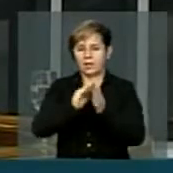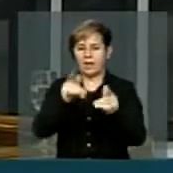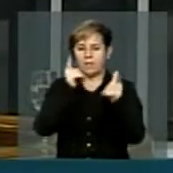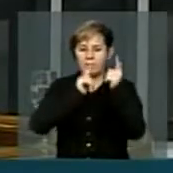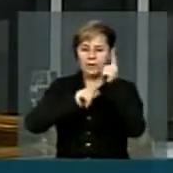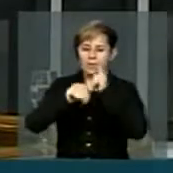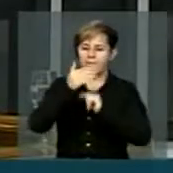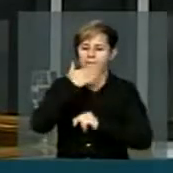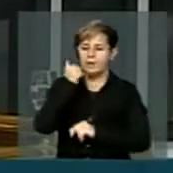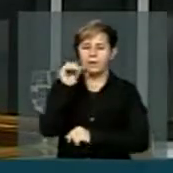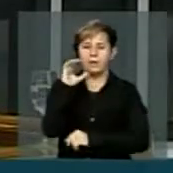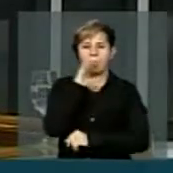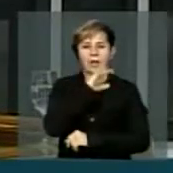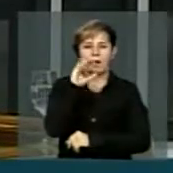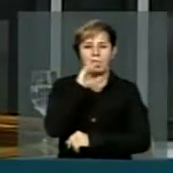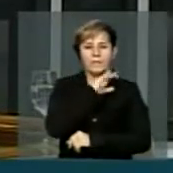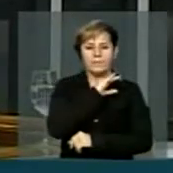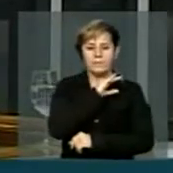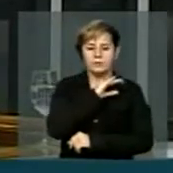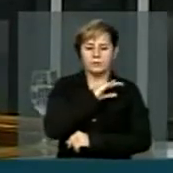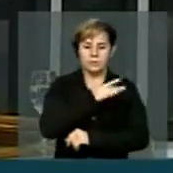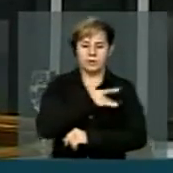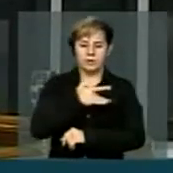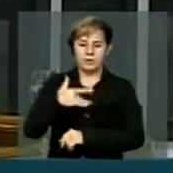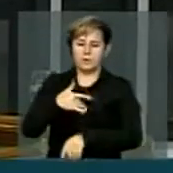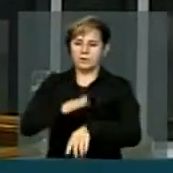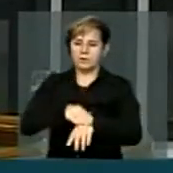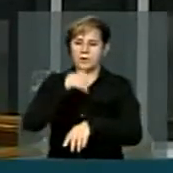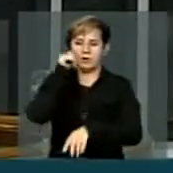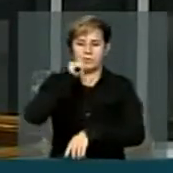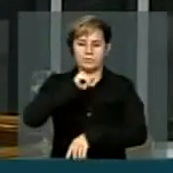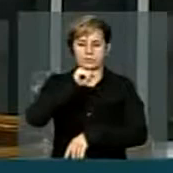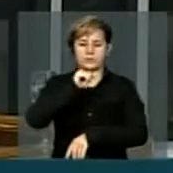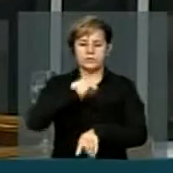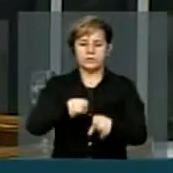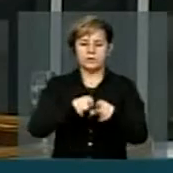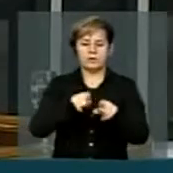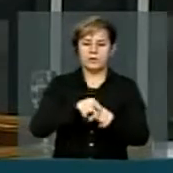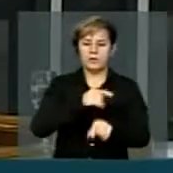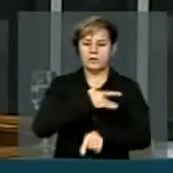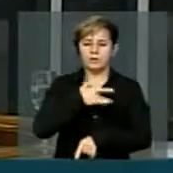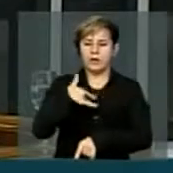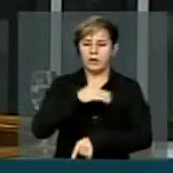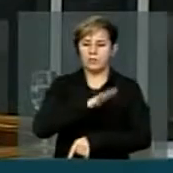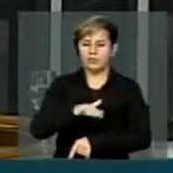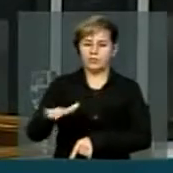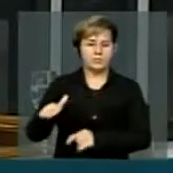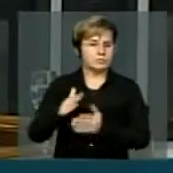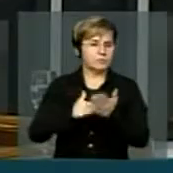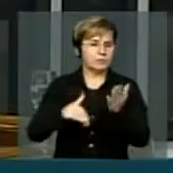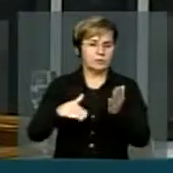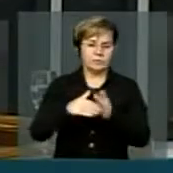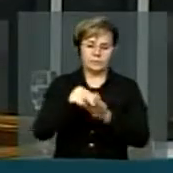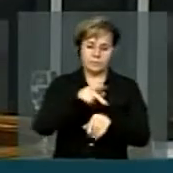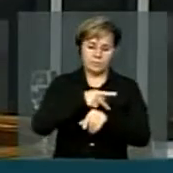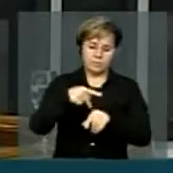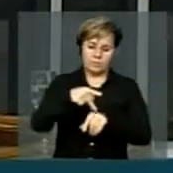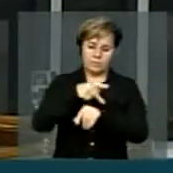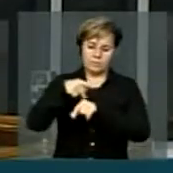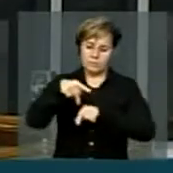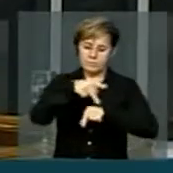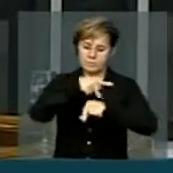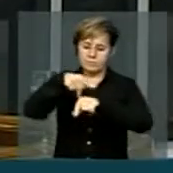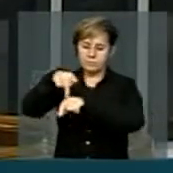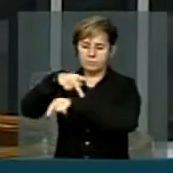melhorar o mais breve possível a saúde das mulheres e das crianças em todas as nações onde